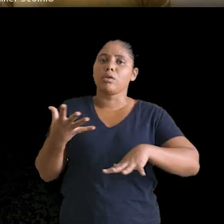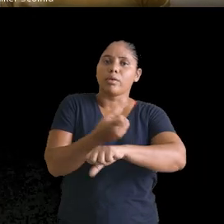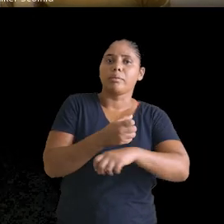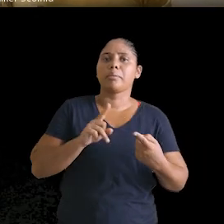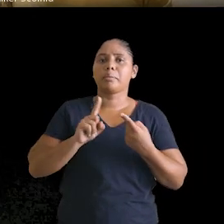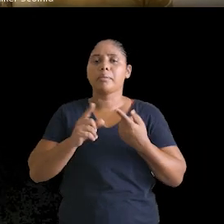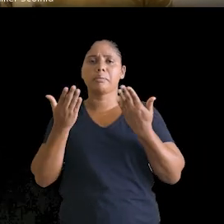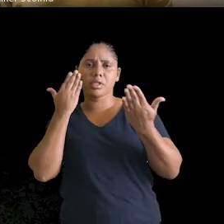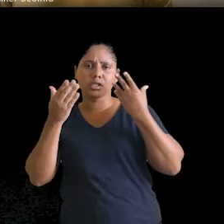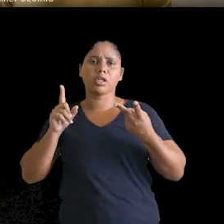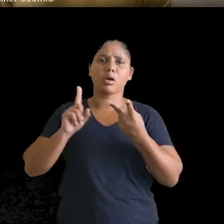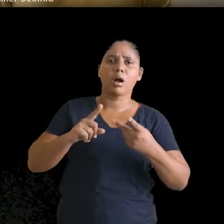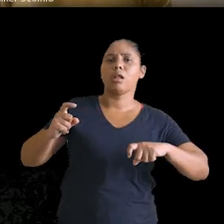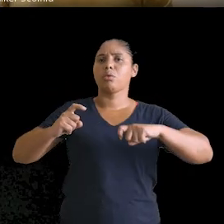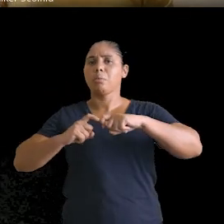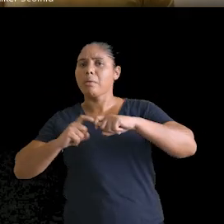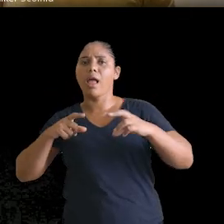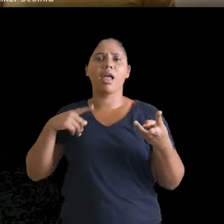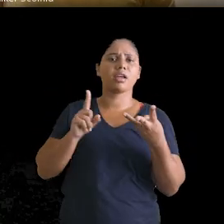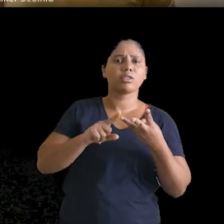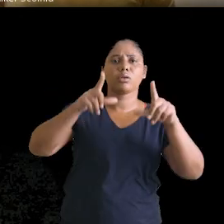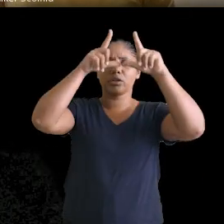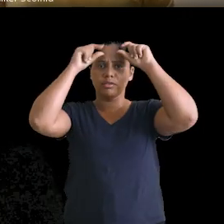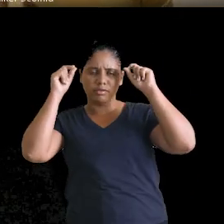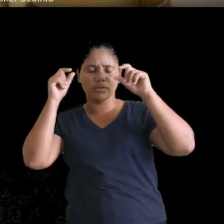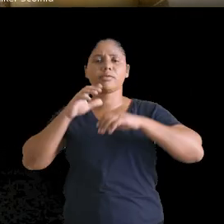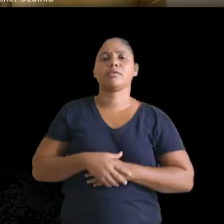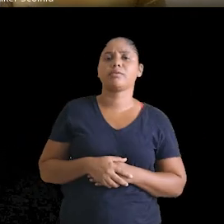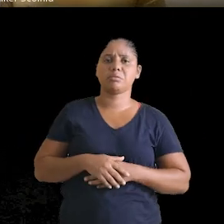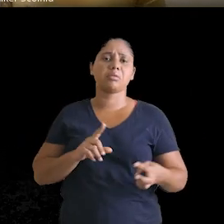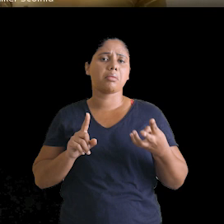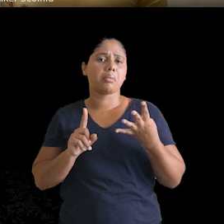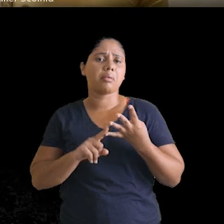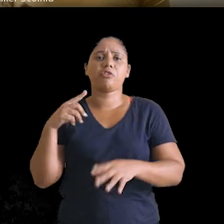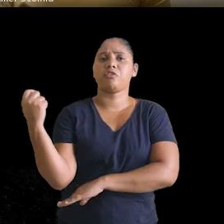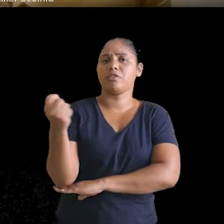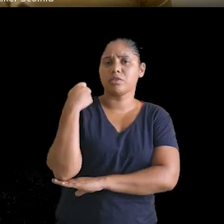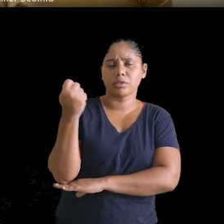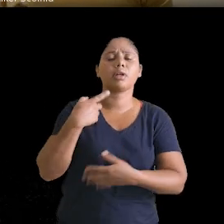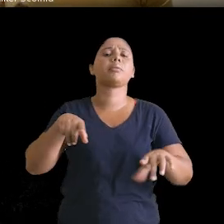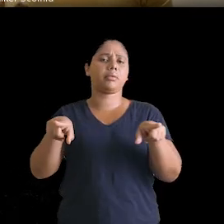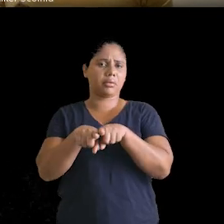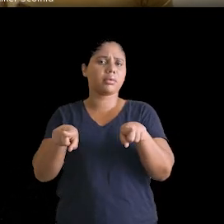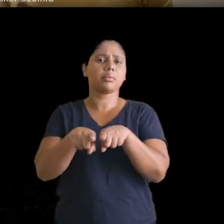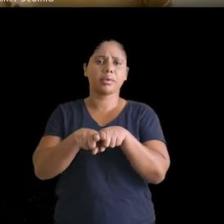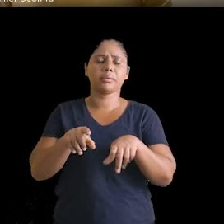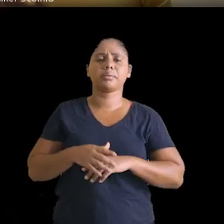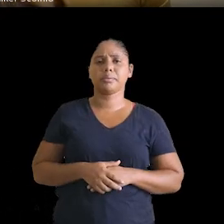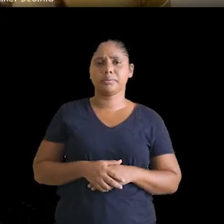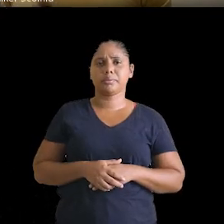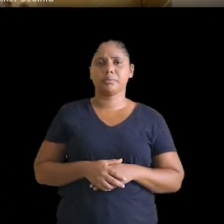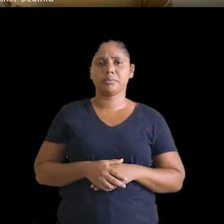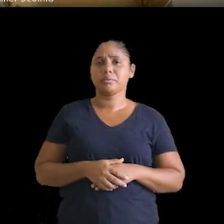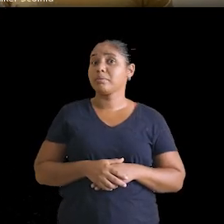pela médica, pelo enfermeiro, pela enfermeira, tá? Pelo fisioterapeuta também,